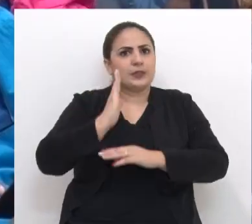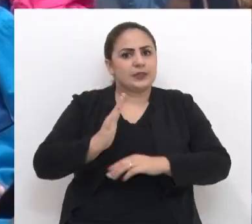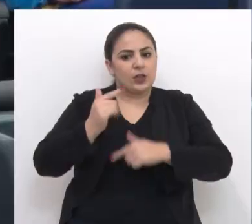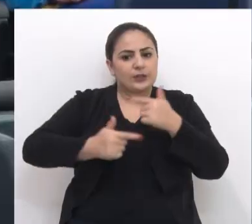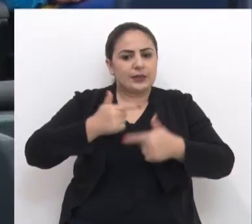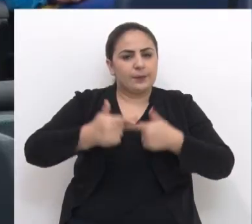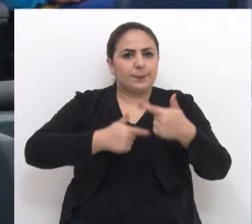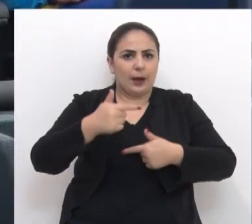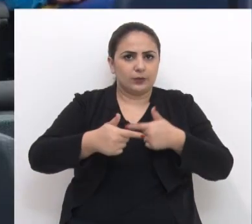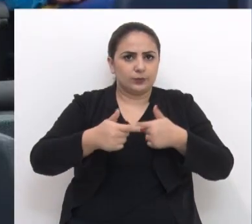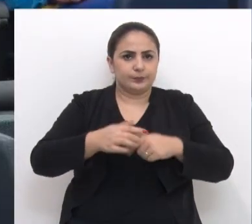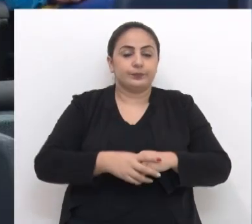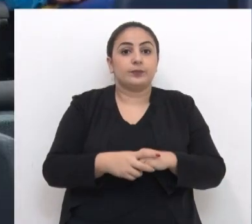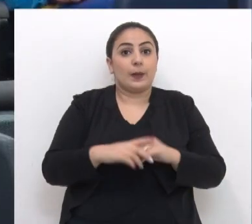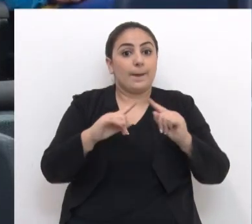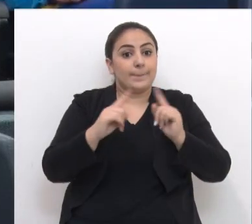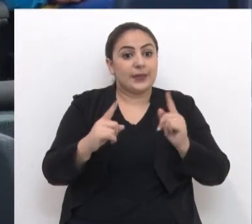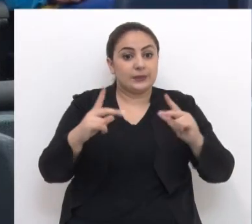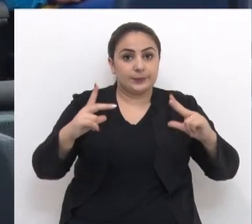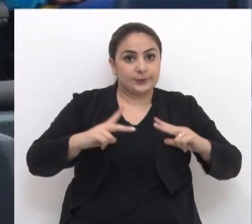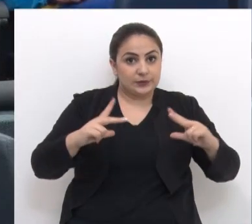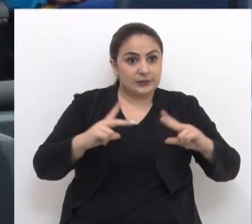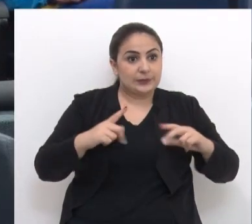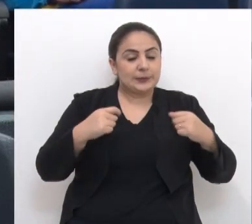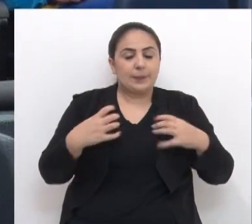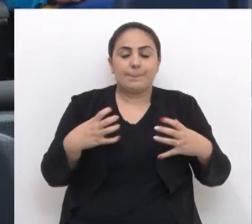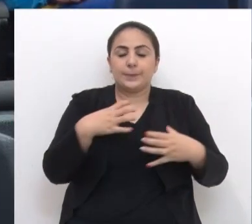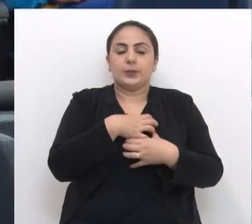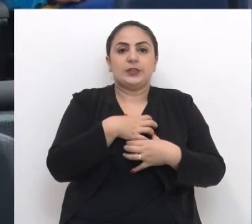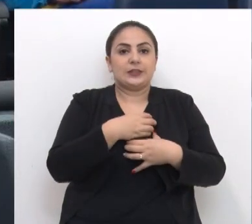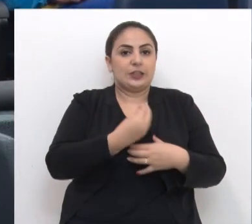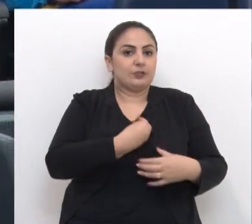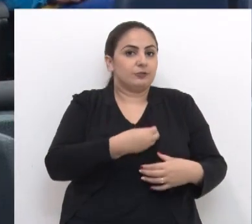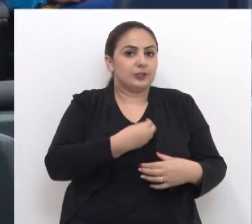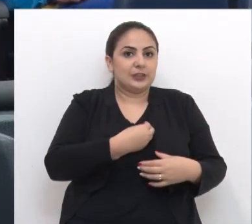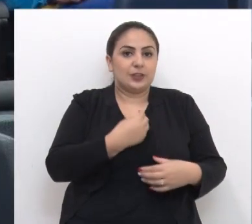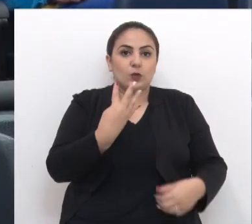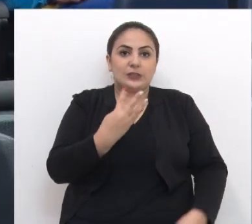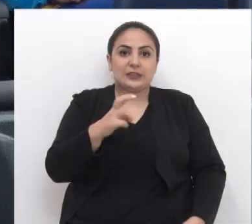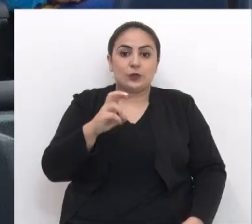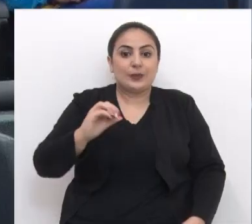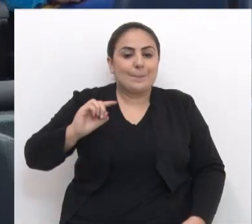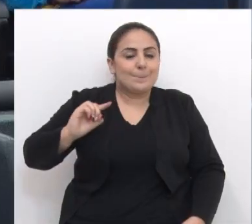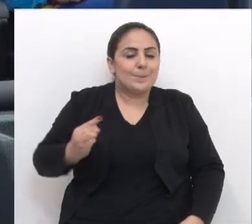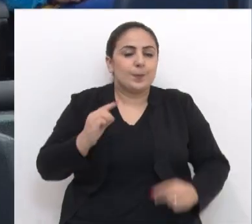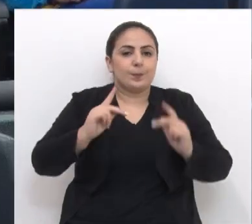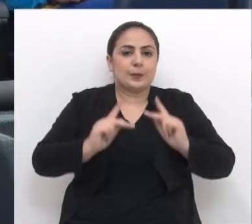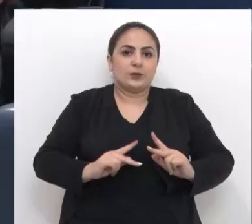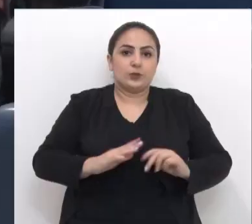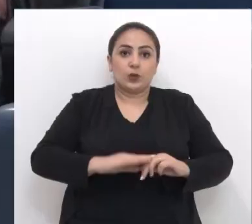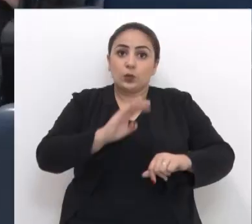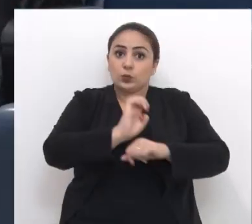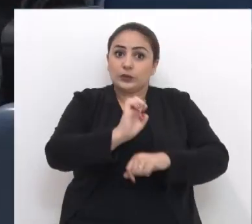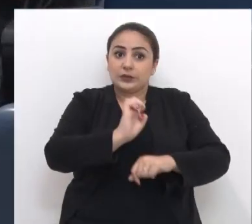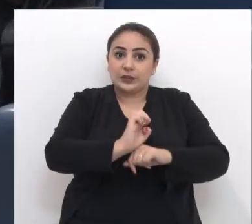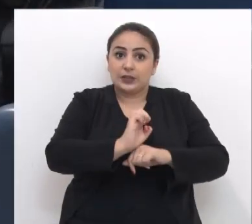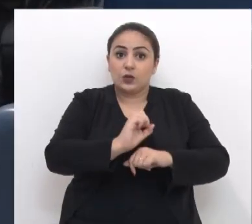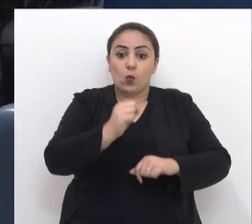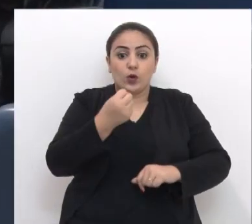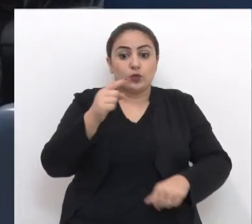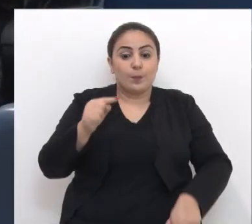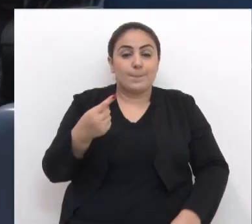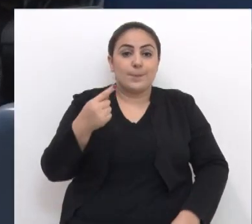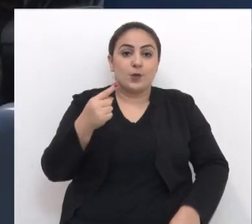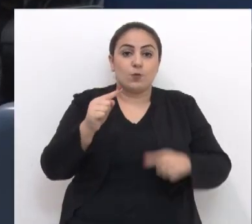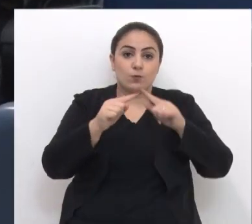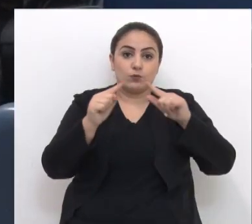Correios, mas a privatização deve impactar na vida de 450 mil pessoas. No estado, são